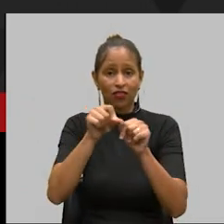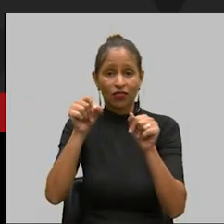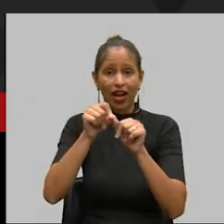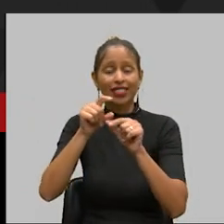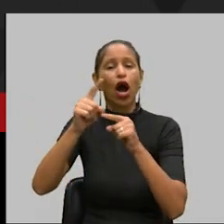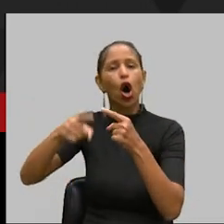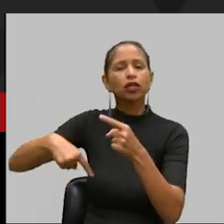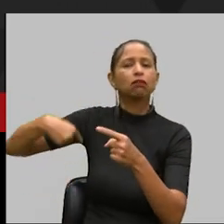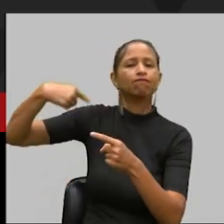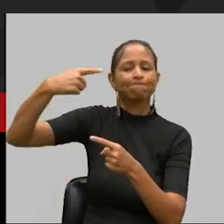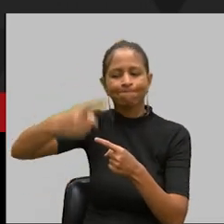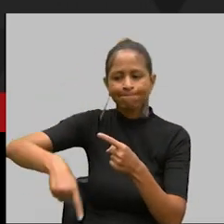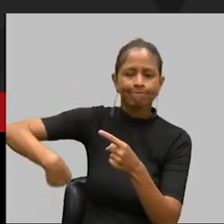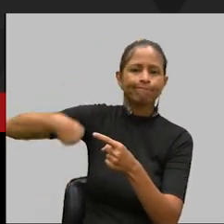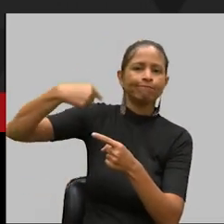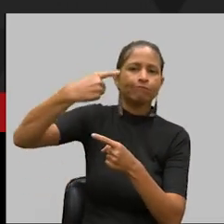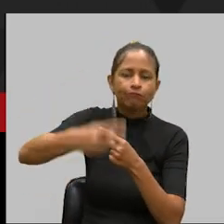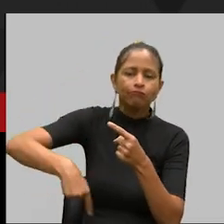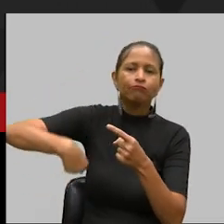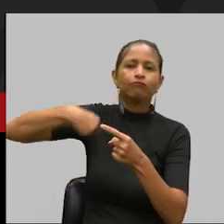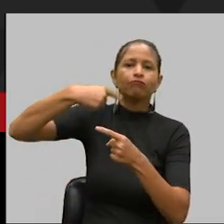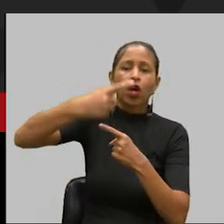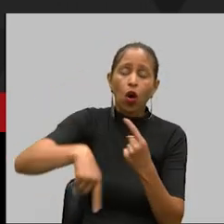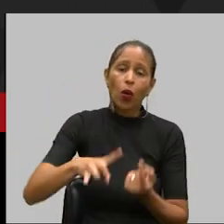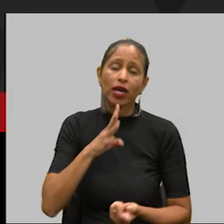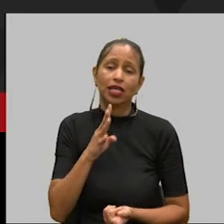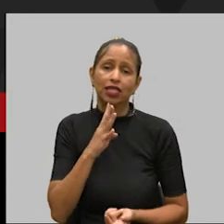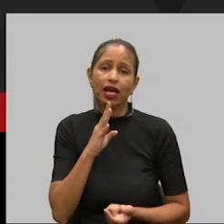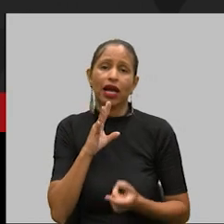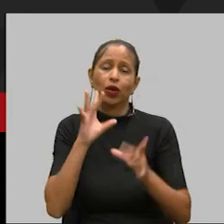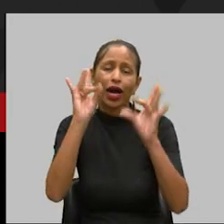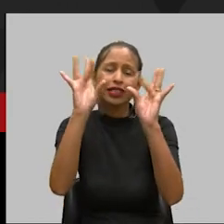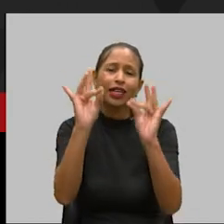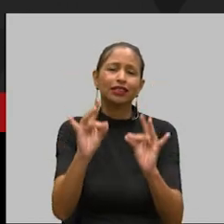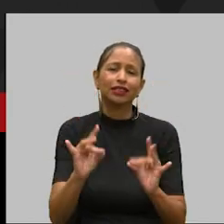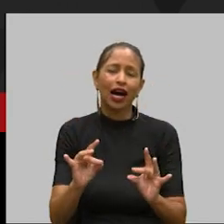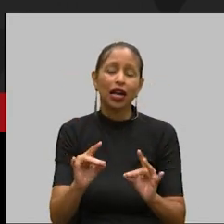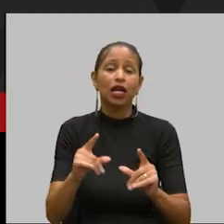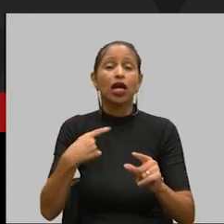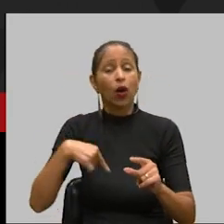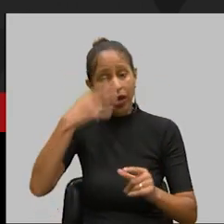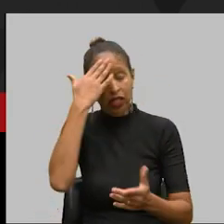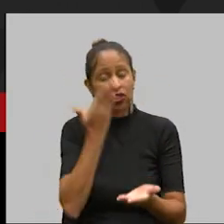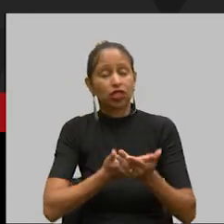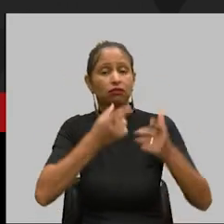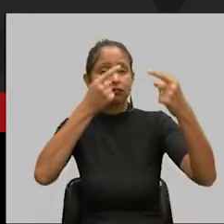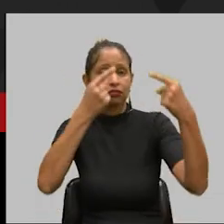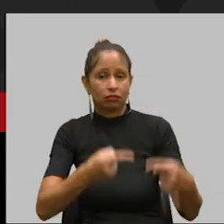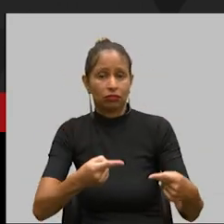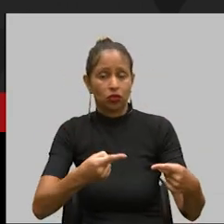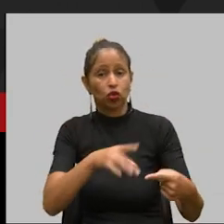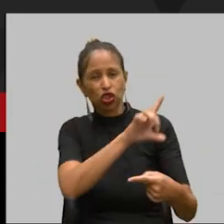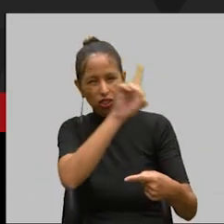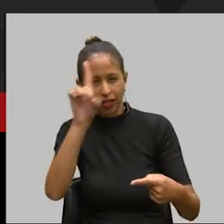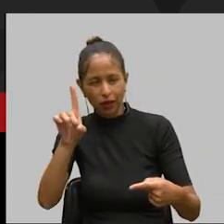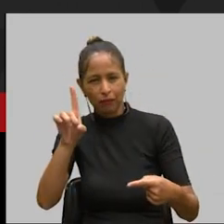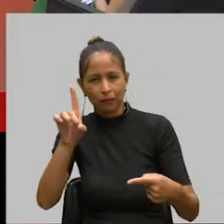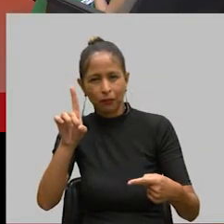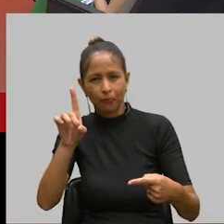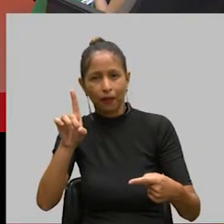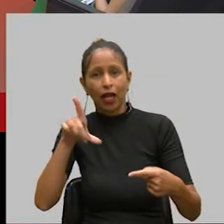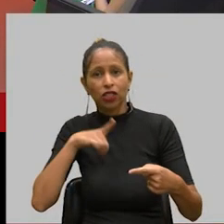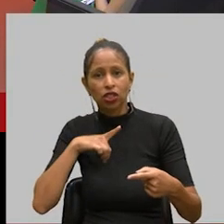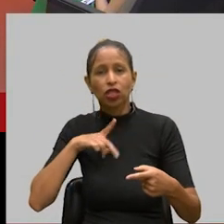girar reconhecendo as especificidades eu acredito que nós temos um desafio na ordem do dia que é de